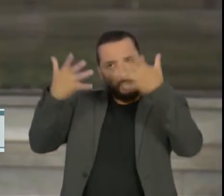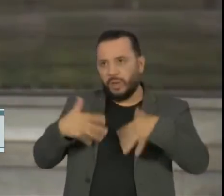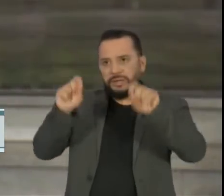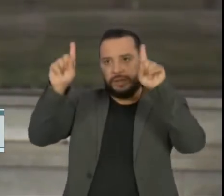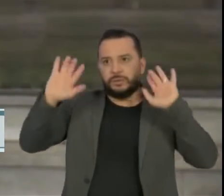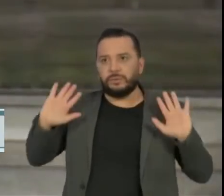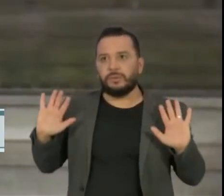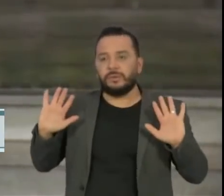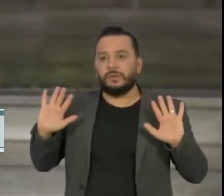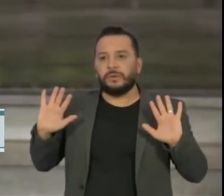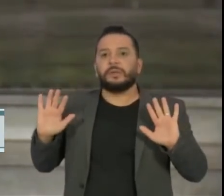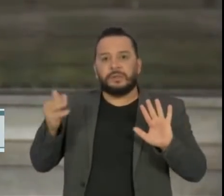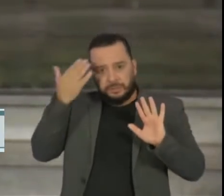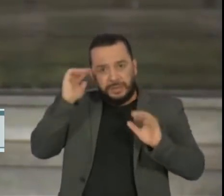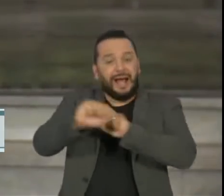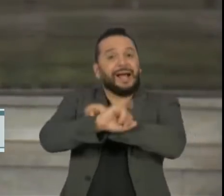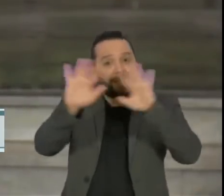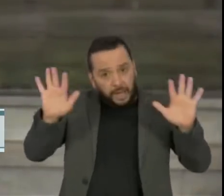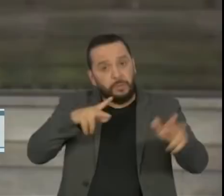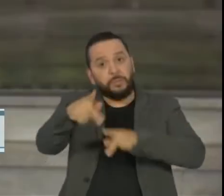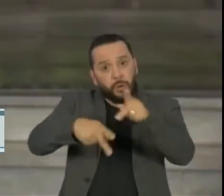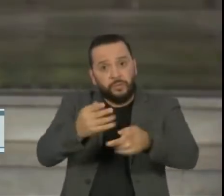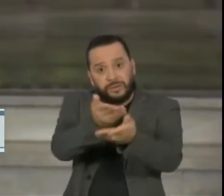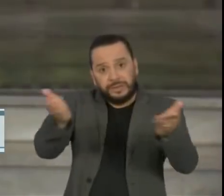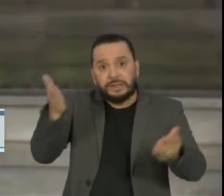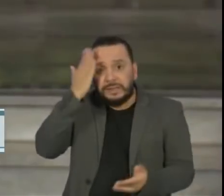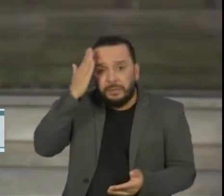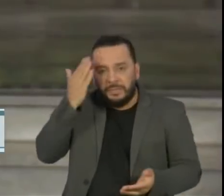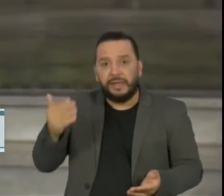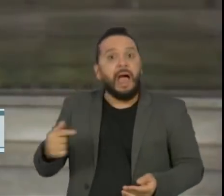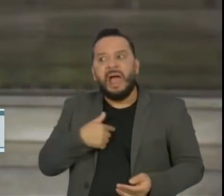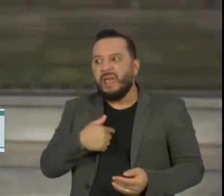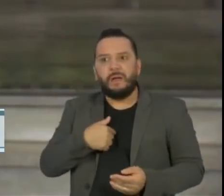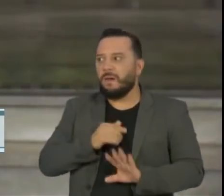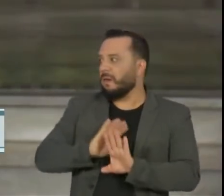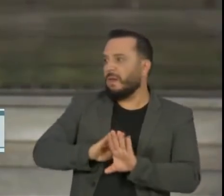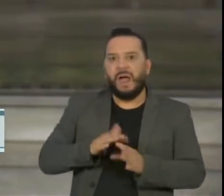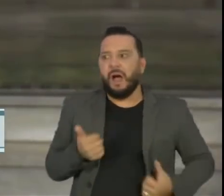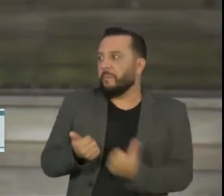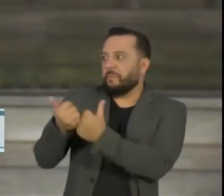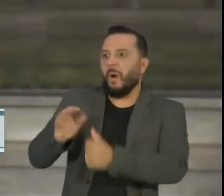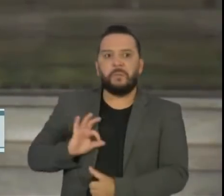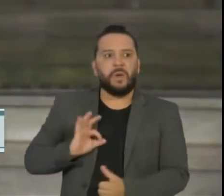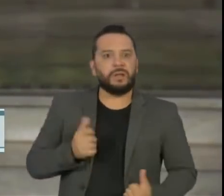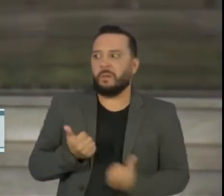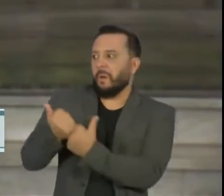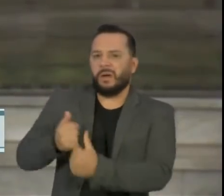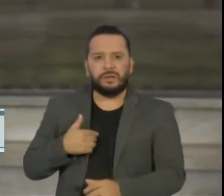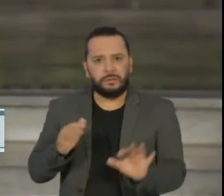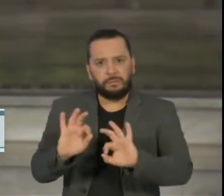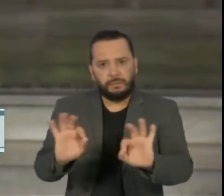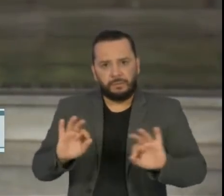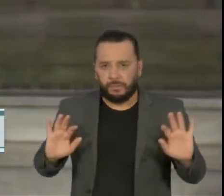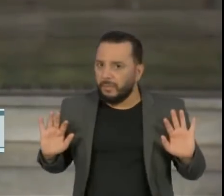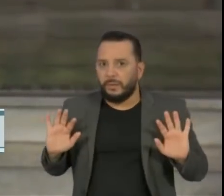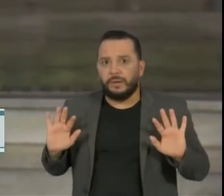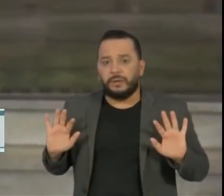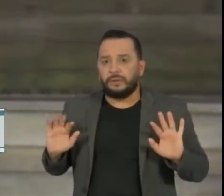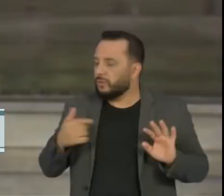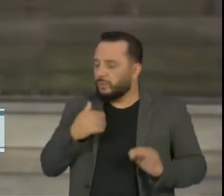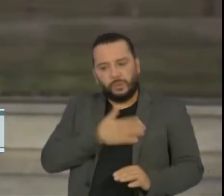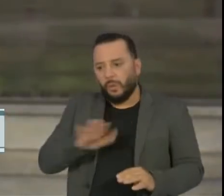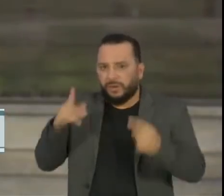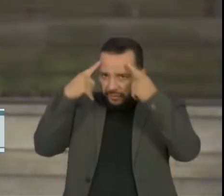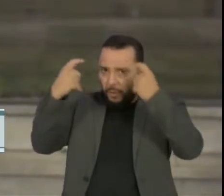bem claro para que a população saiba que não há nenhuma condescendência do governador e do governo do Estado com